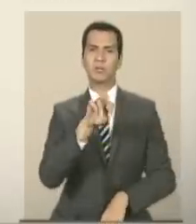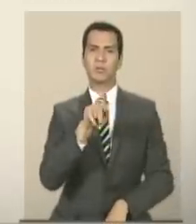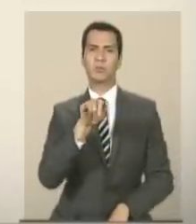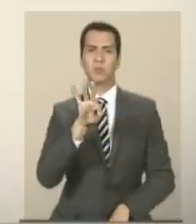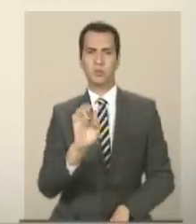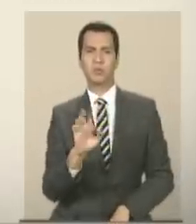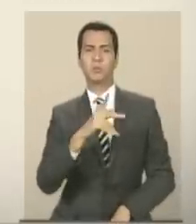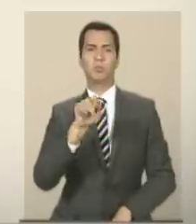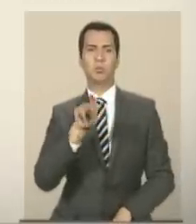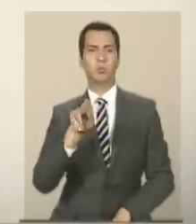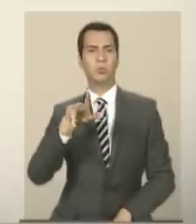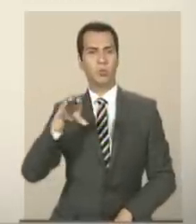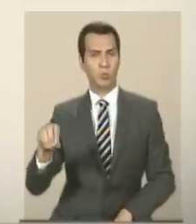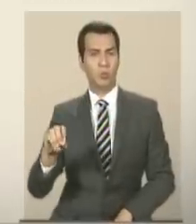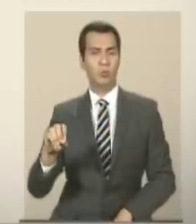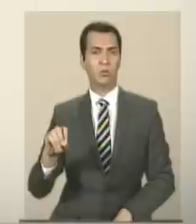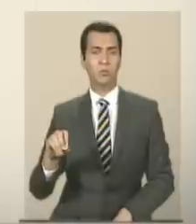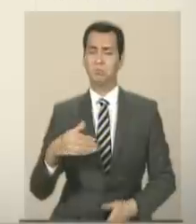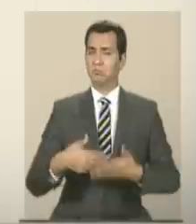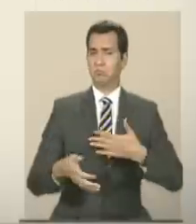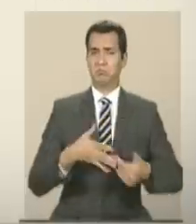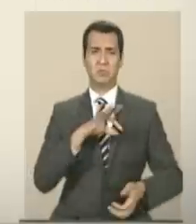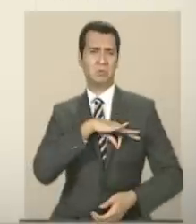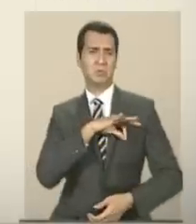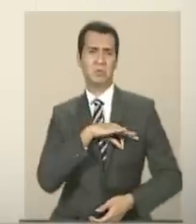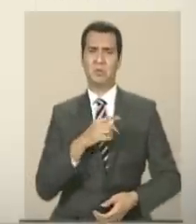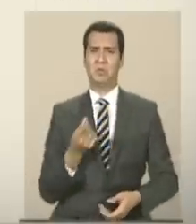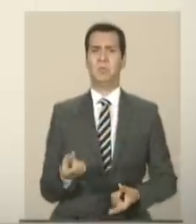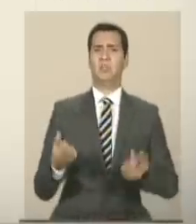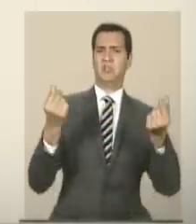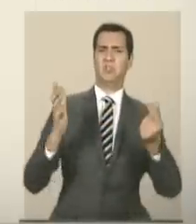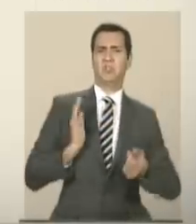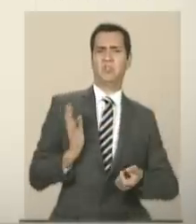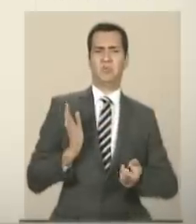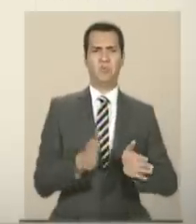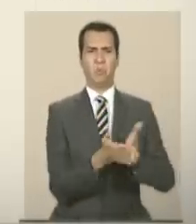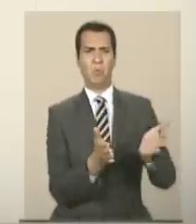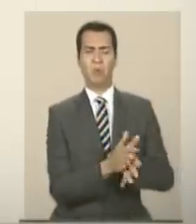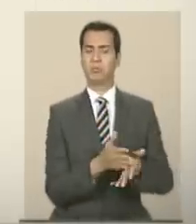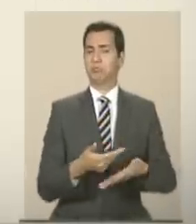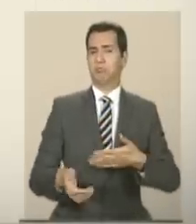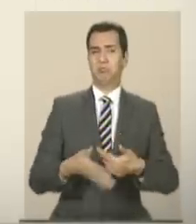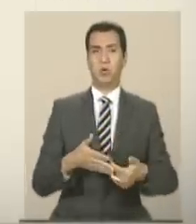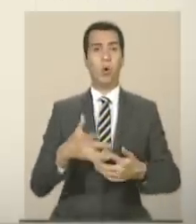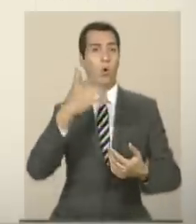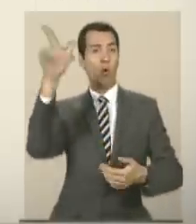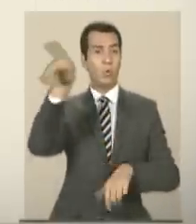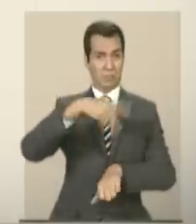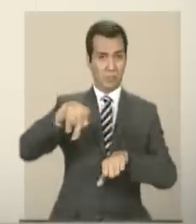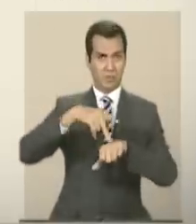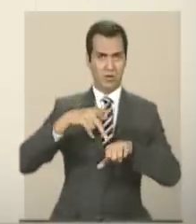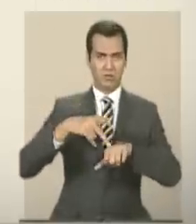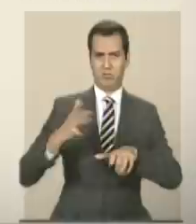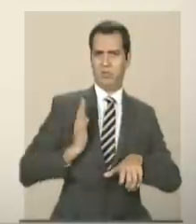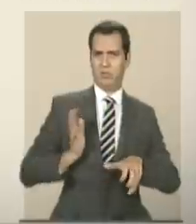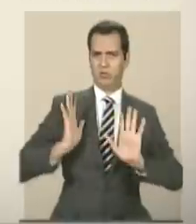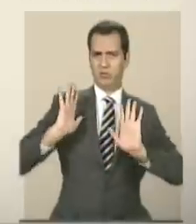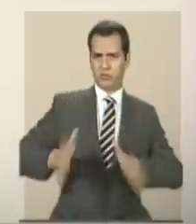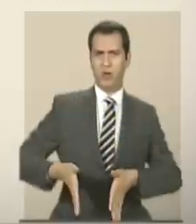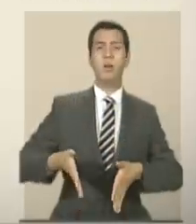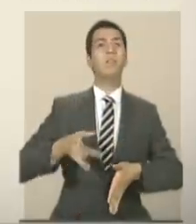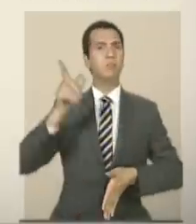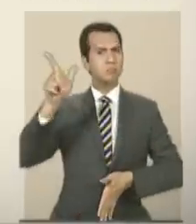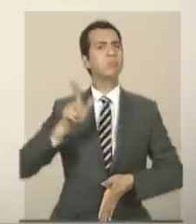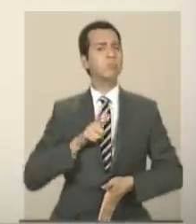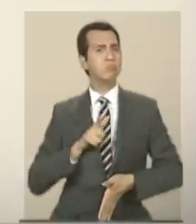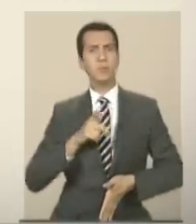coletivo, independentemente de sua renda. É assim nas grandes cidades dos países desenvolvidos.